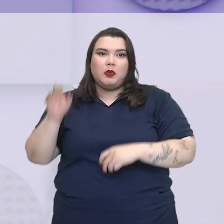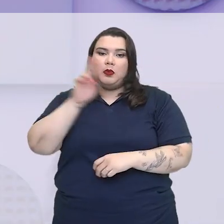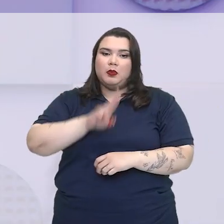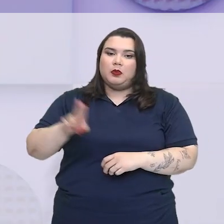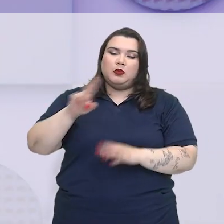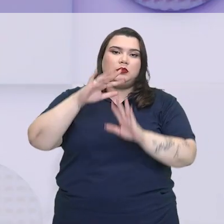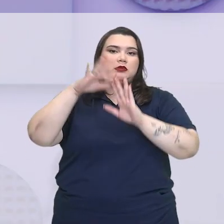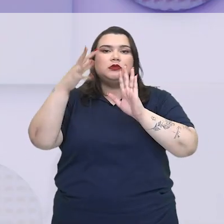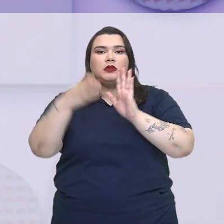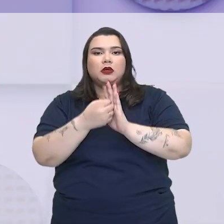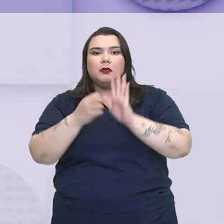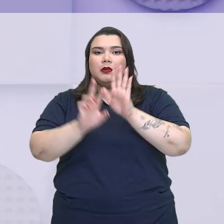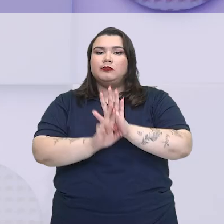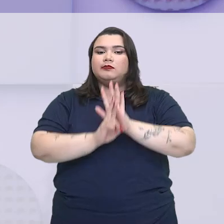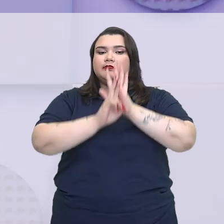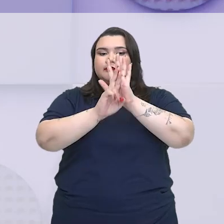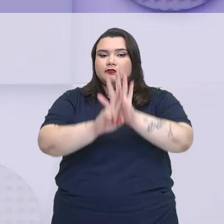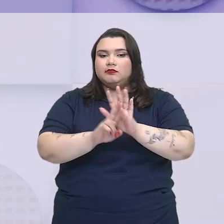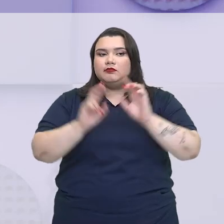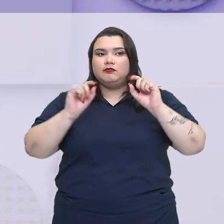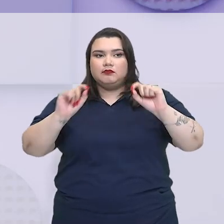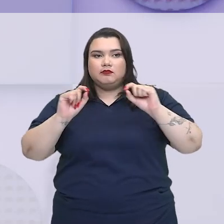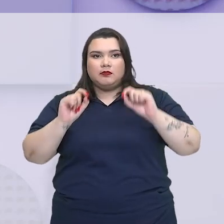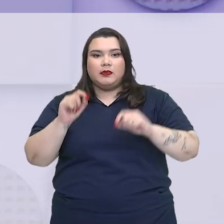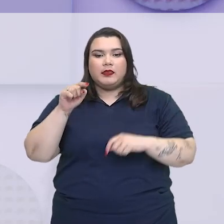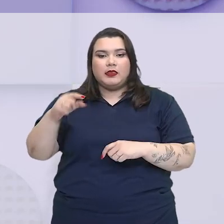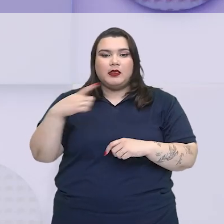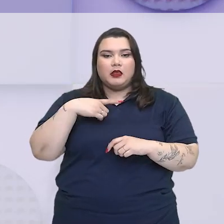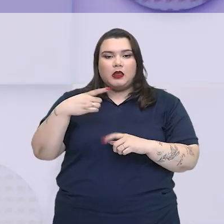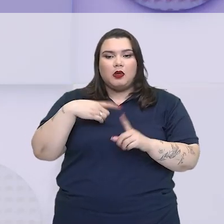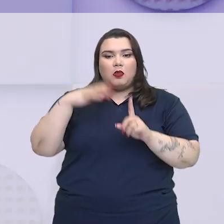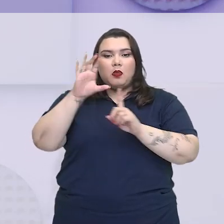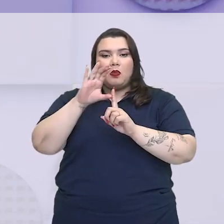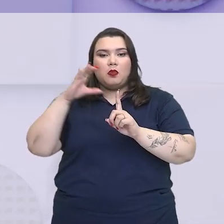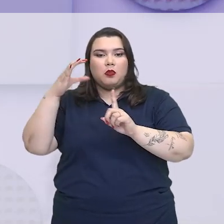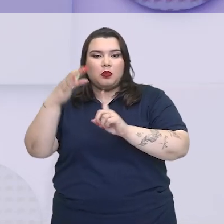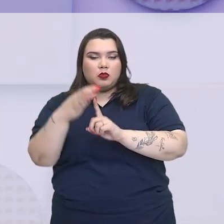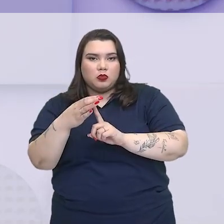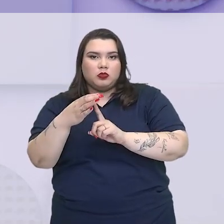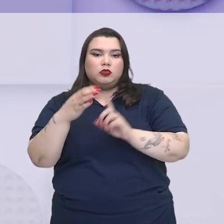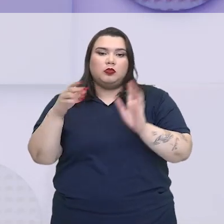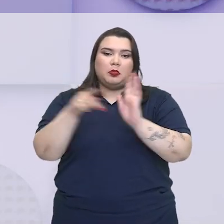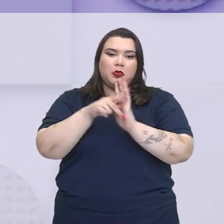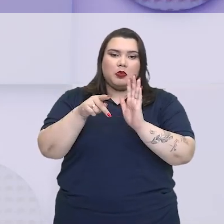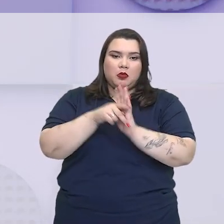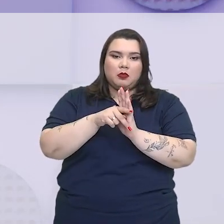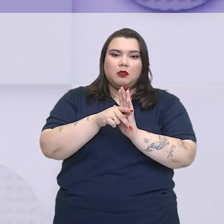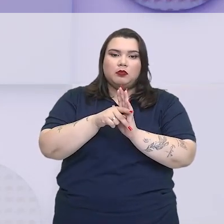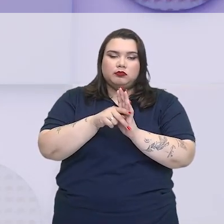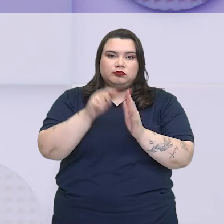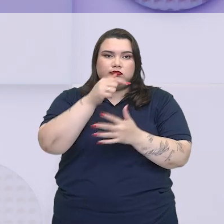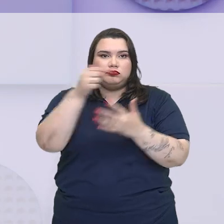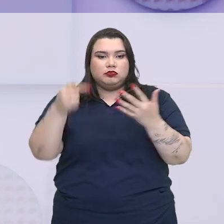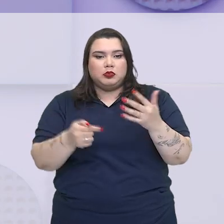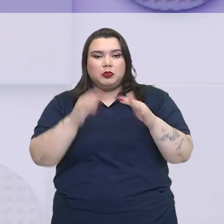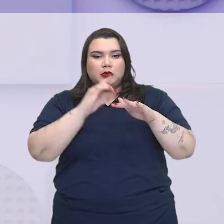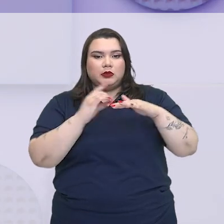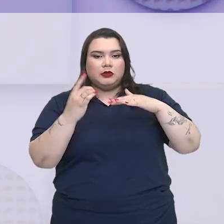usam esses símbolos para representar que ali há o culto ou o domínio de um desses